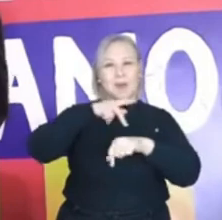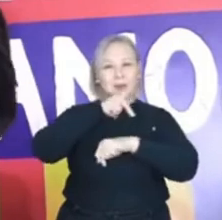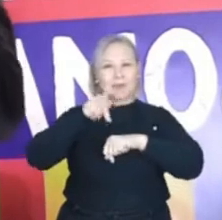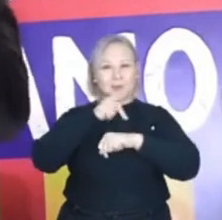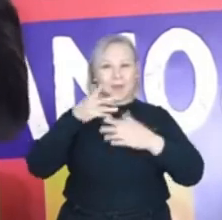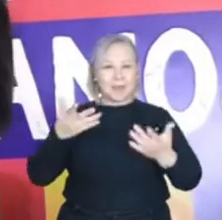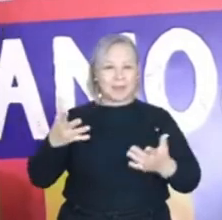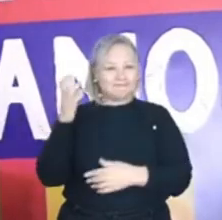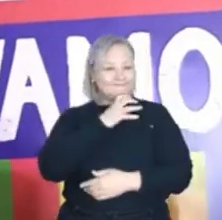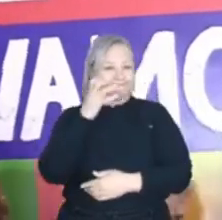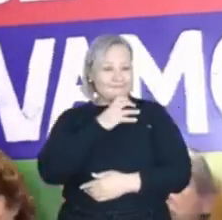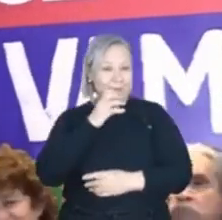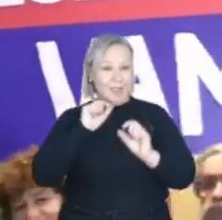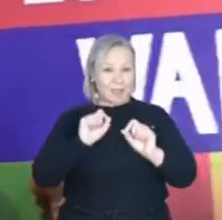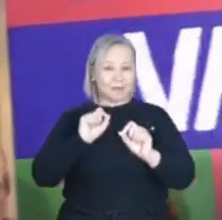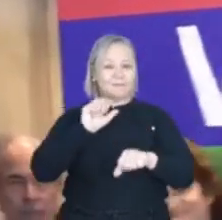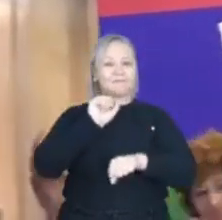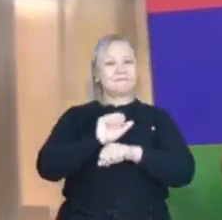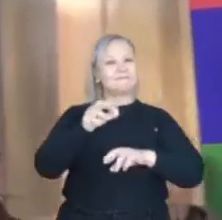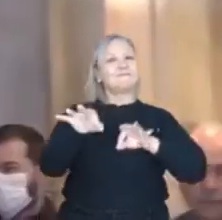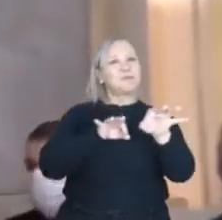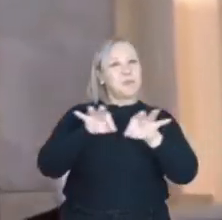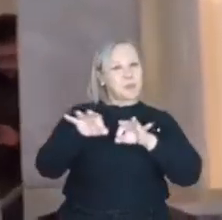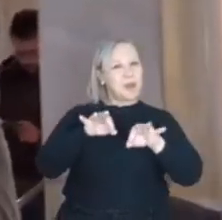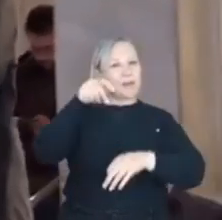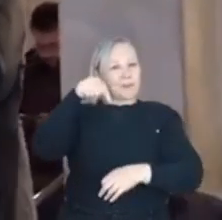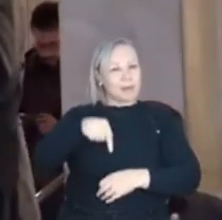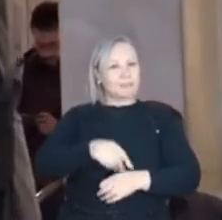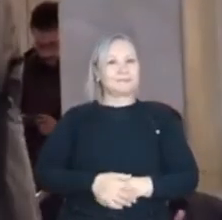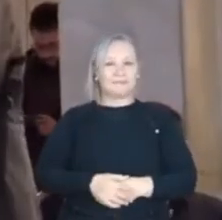logo, logo. Estejam preparados para isso. Tá? No mais, gente.